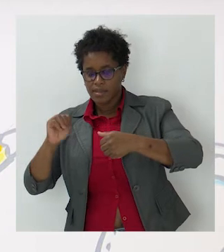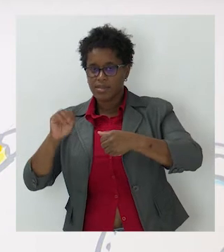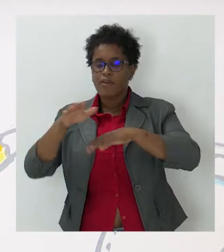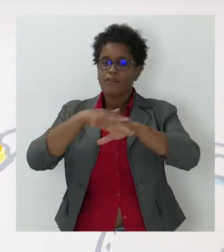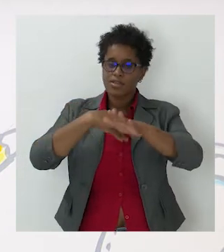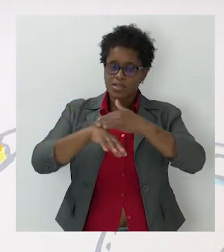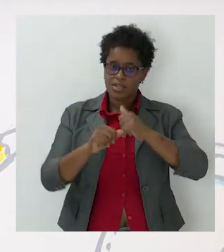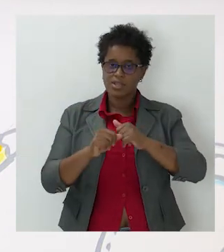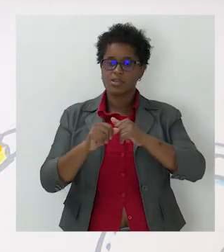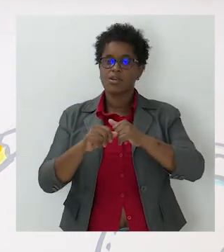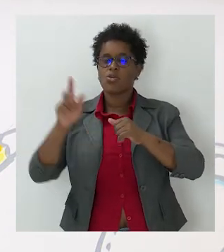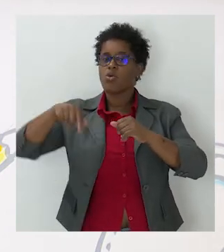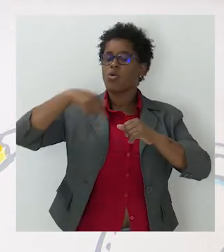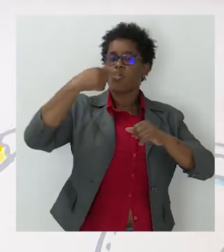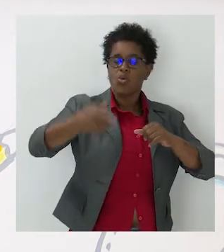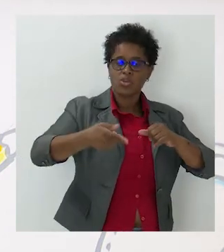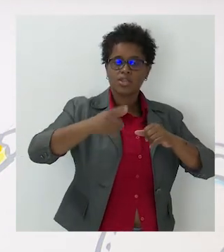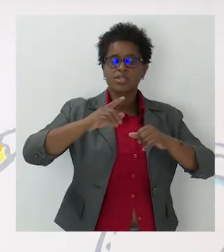fazia com outras